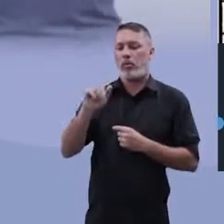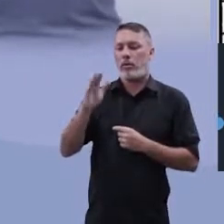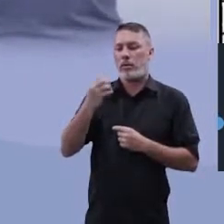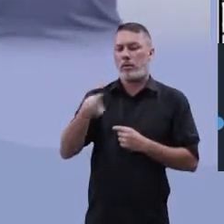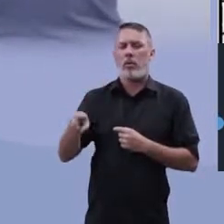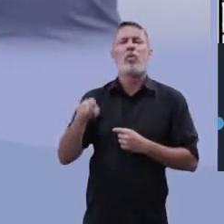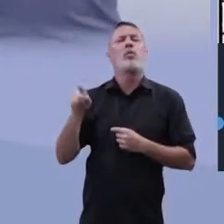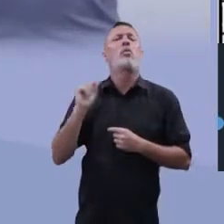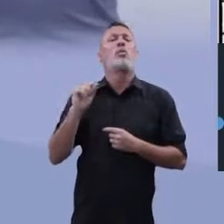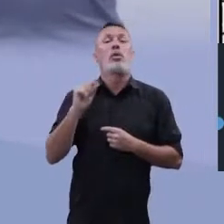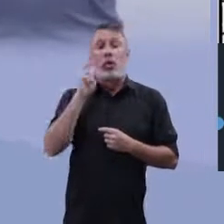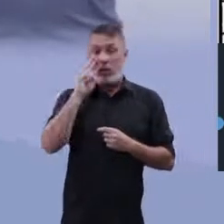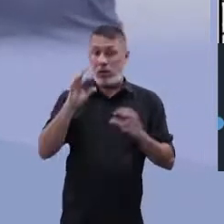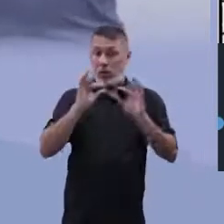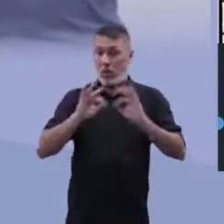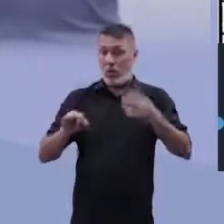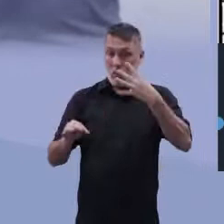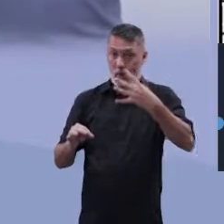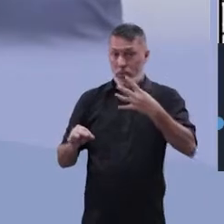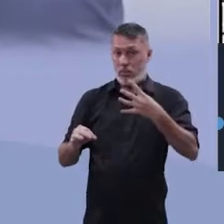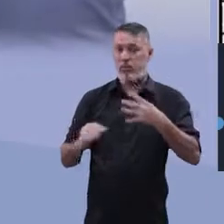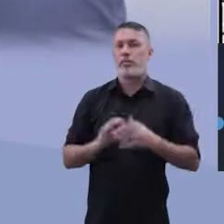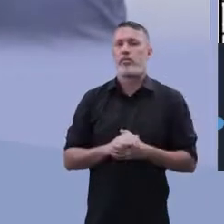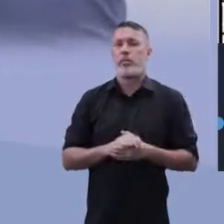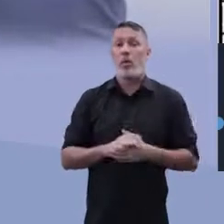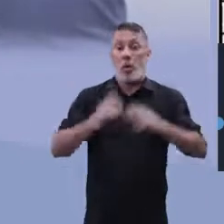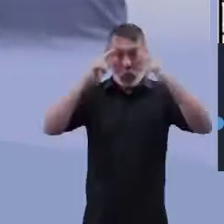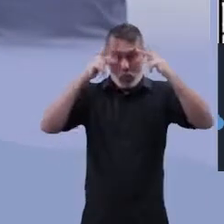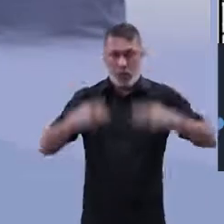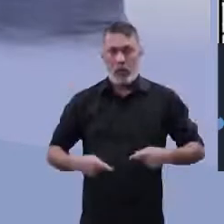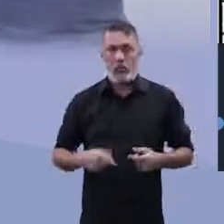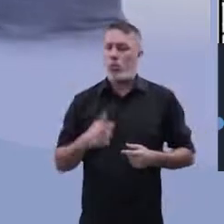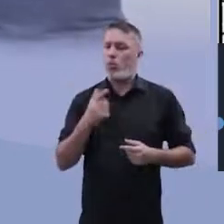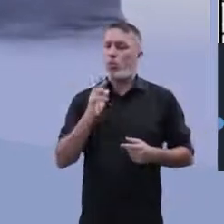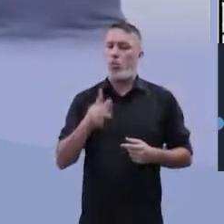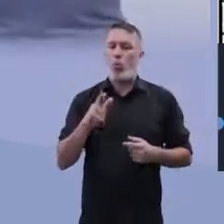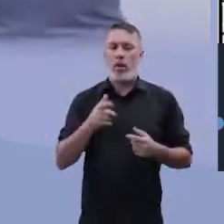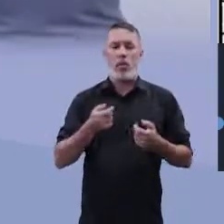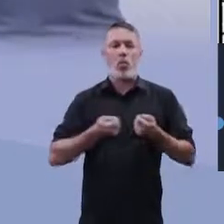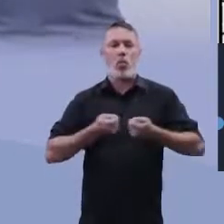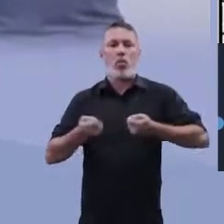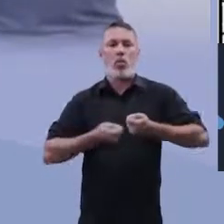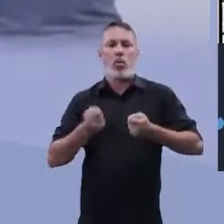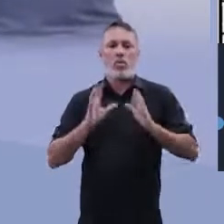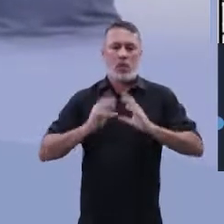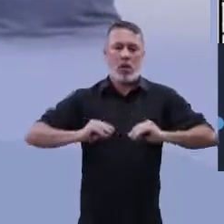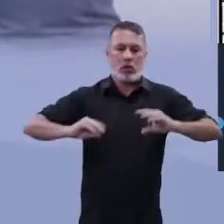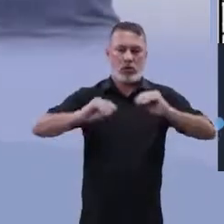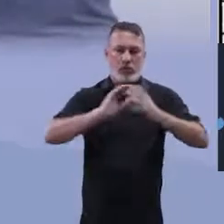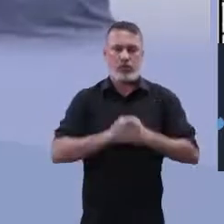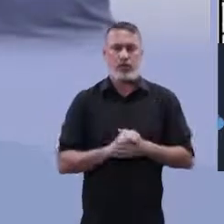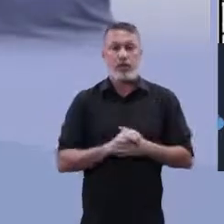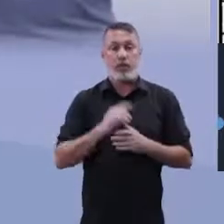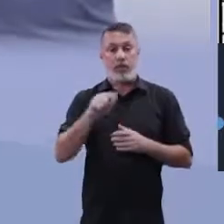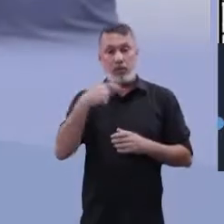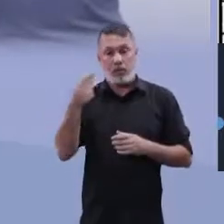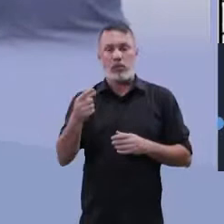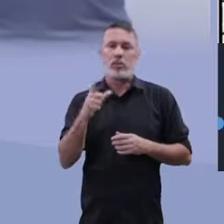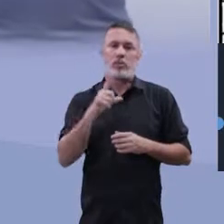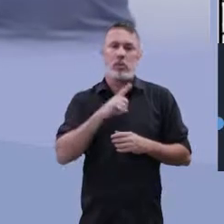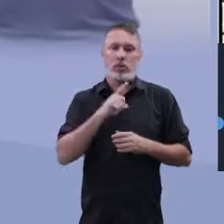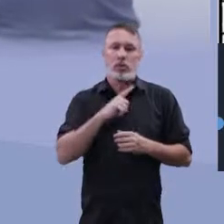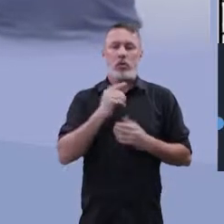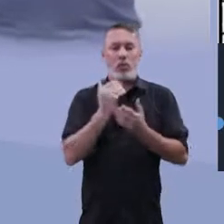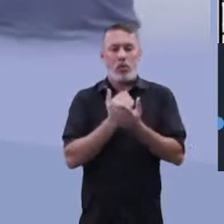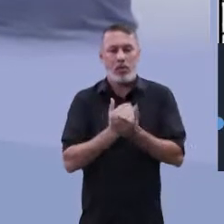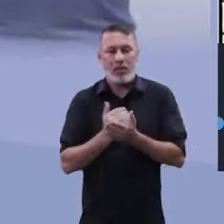linha 4, que ele fala o seguinte, que o ser humano não é manipulado, ele não é manipulado. E depois ele começa a